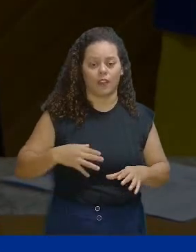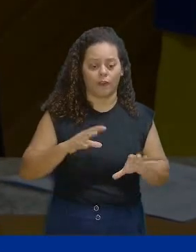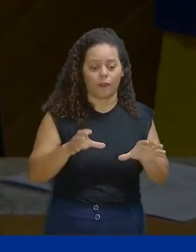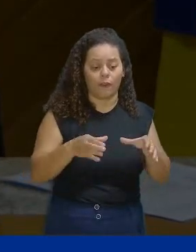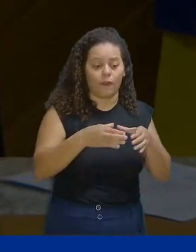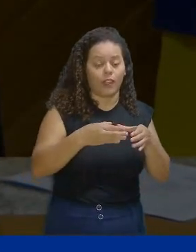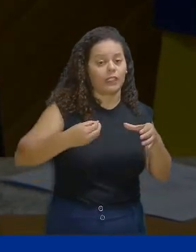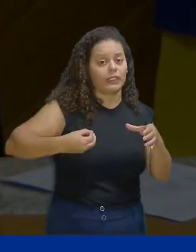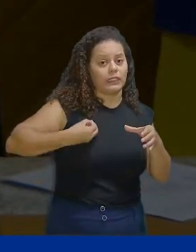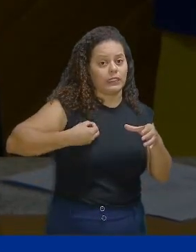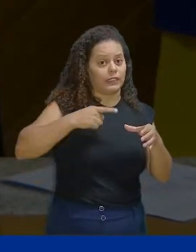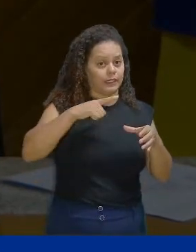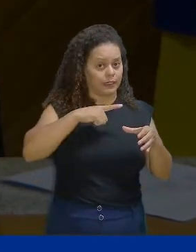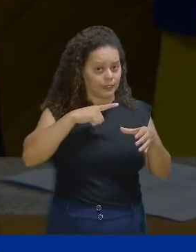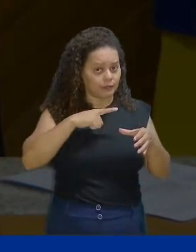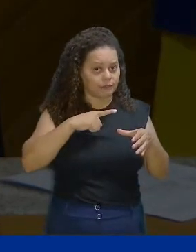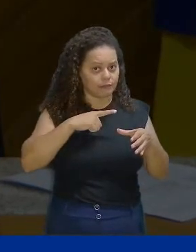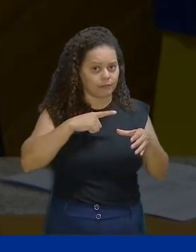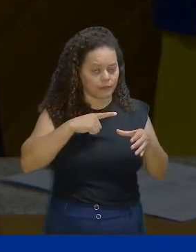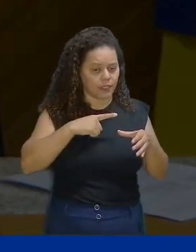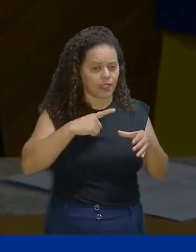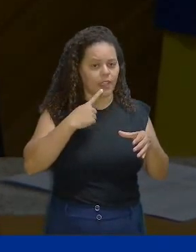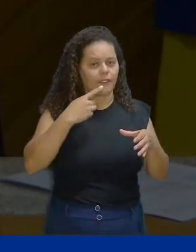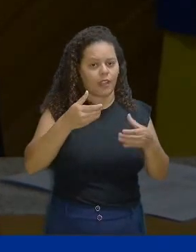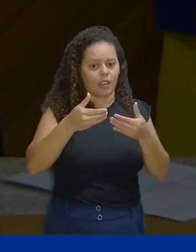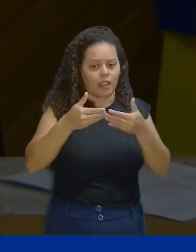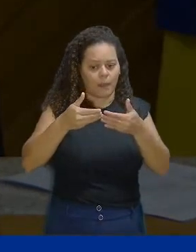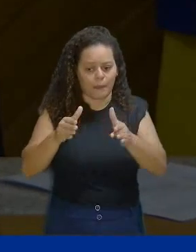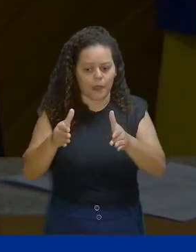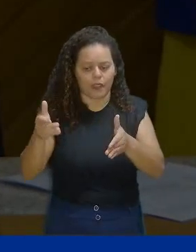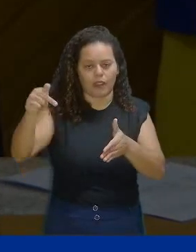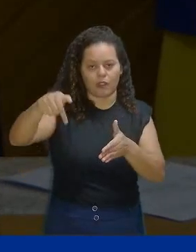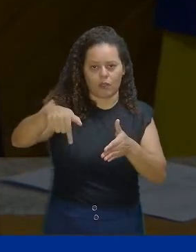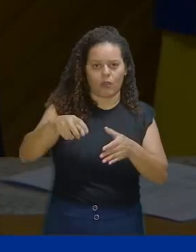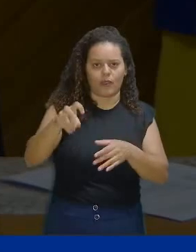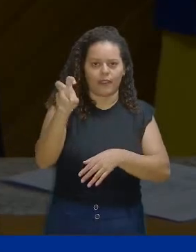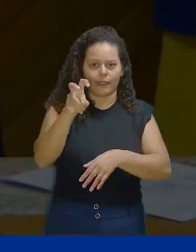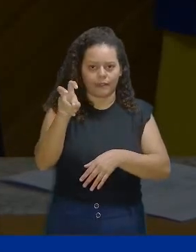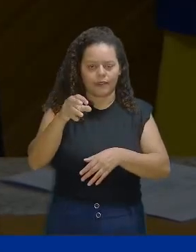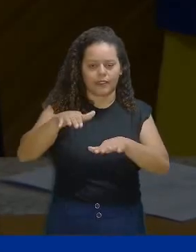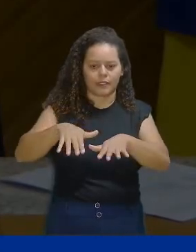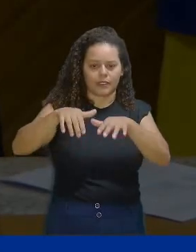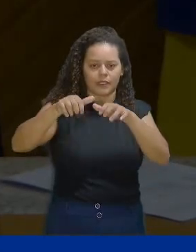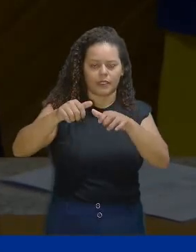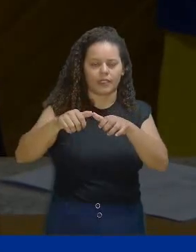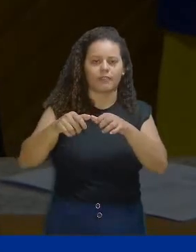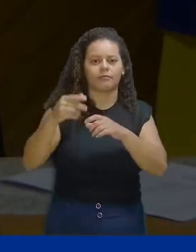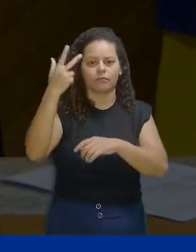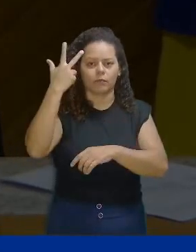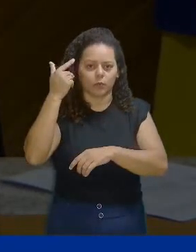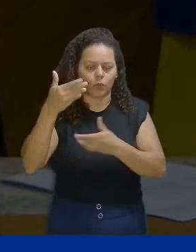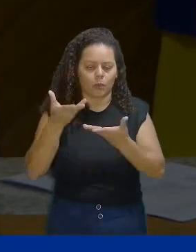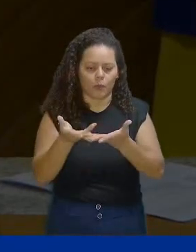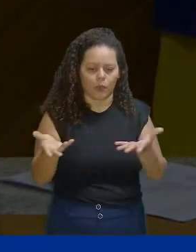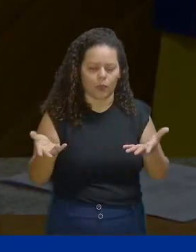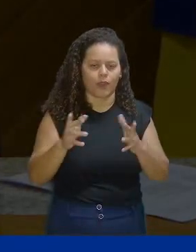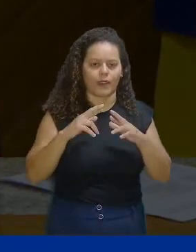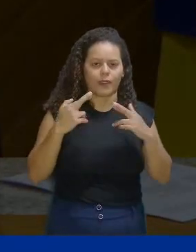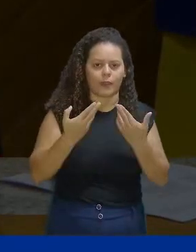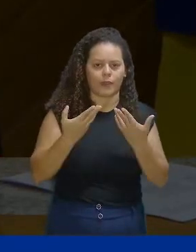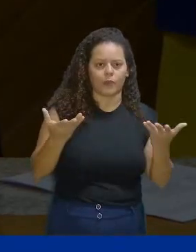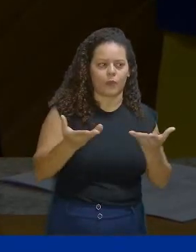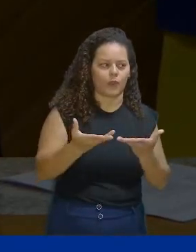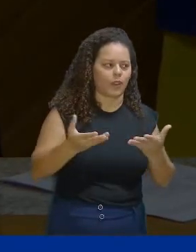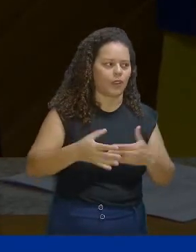quórum, Permanece o foco já no desembargador Carmo Antônio. declaro aberta a 5ª sessão administrativa ordinária, a ser também realizada